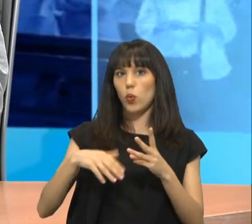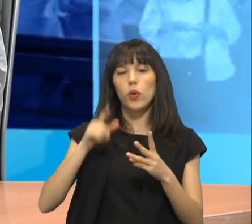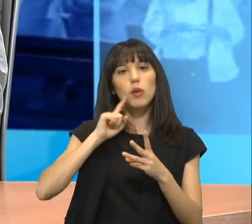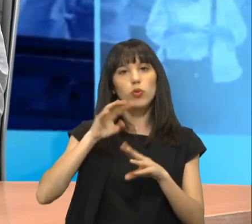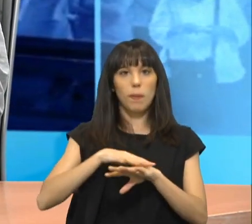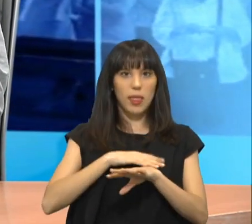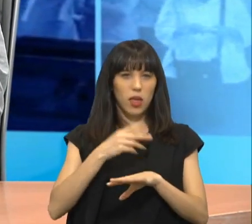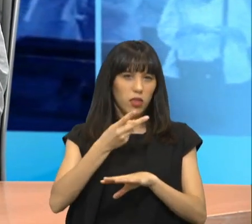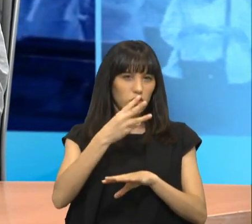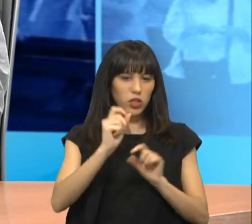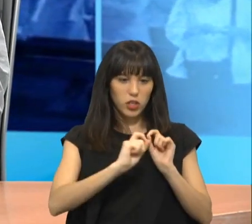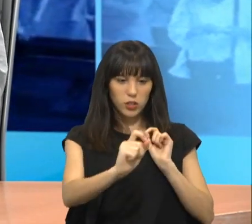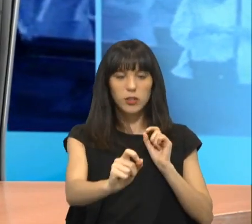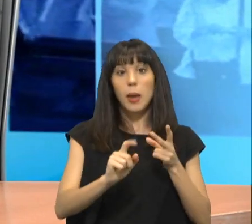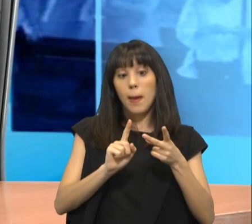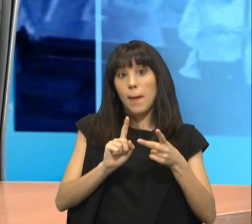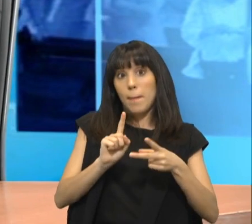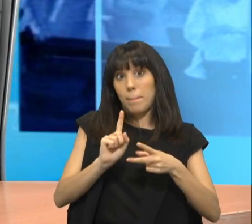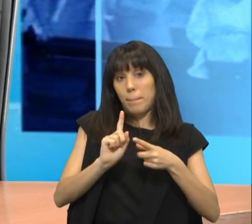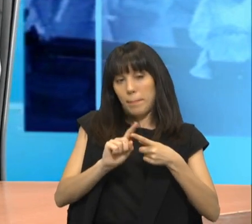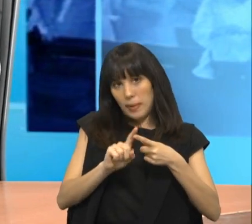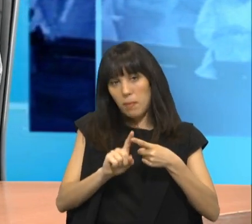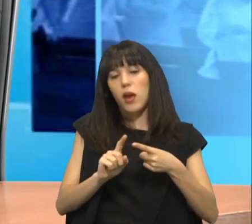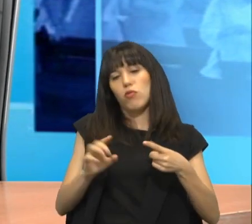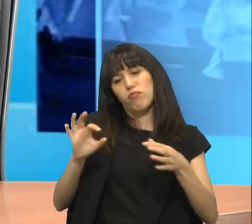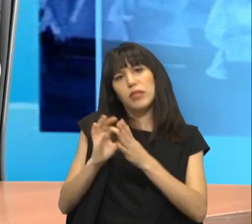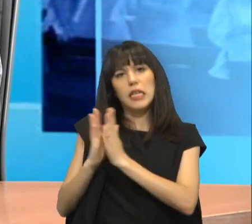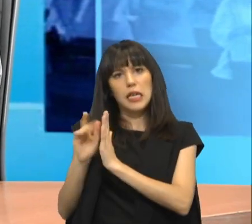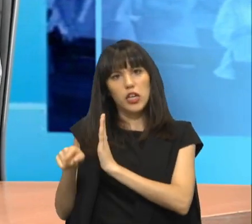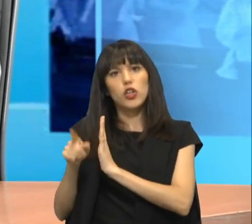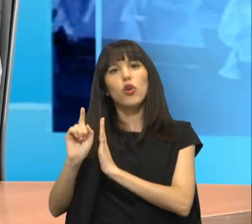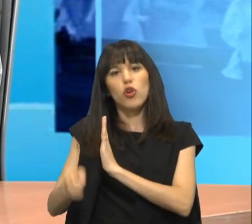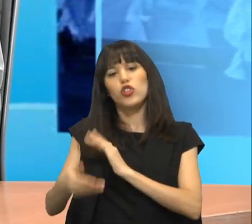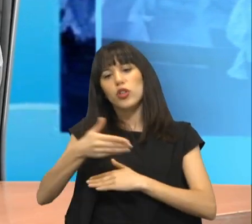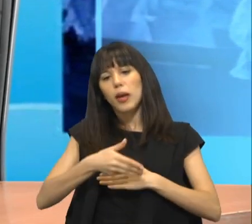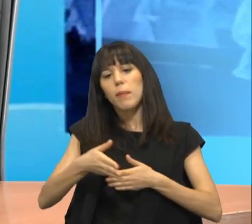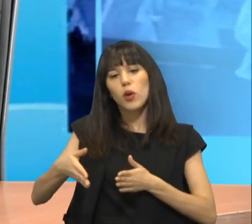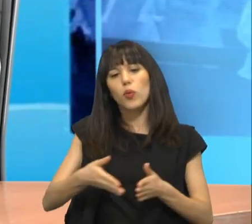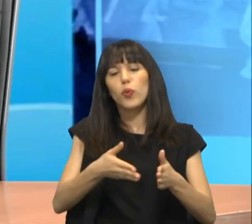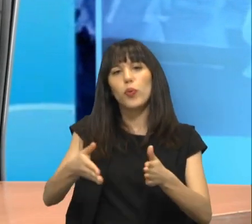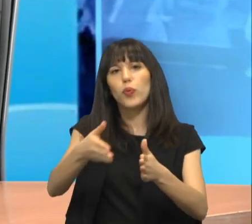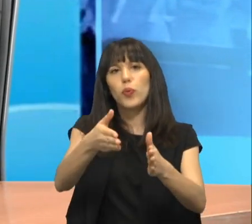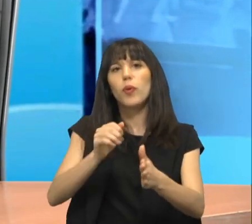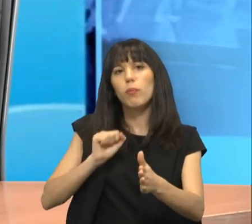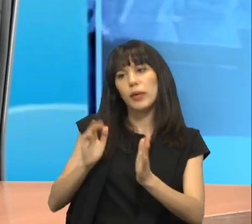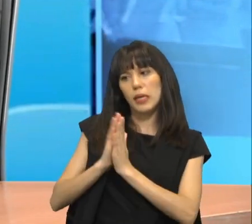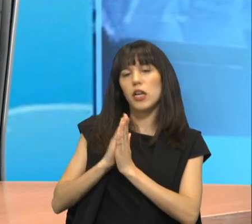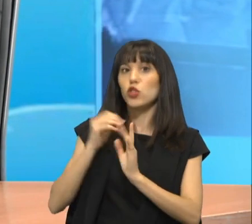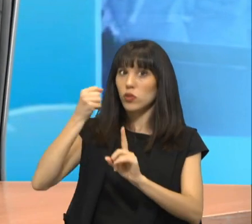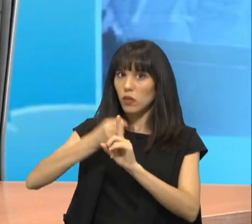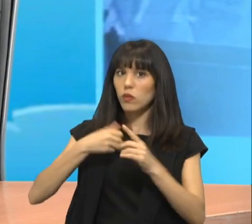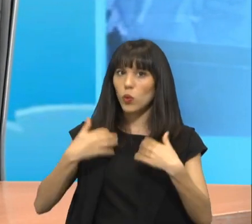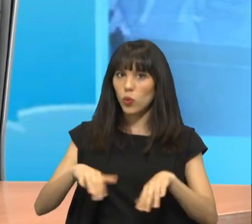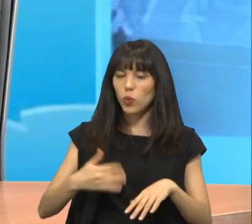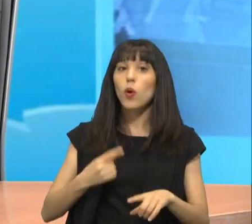O primeiro de todos, que tem mais a ver com a própria Igreja, tem a ver com o caminho sinodal que a Igreja está a fazer, que acho que vai ser um tremendo desafio